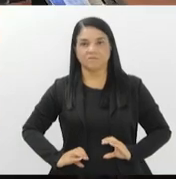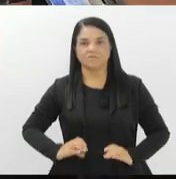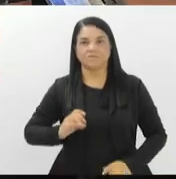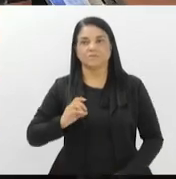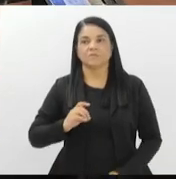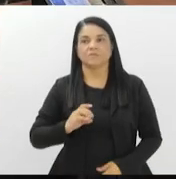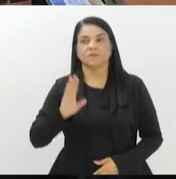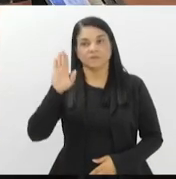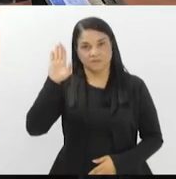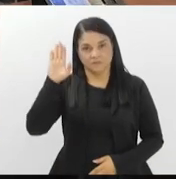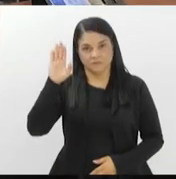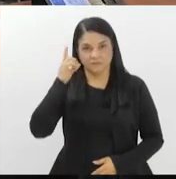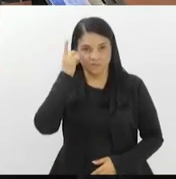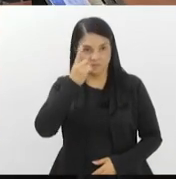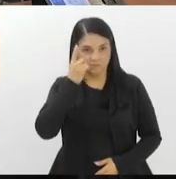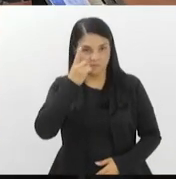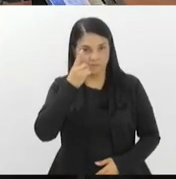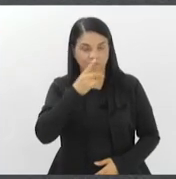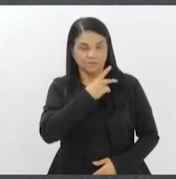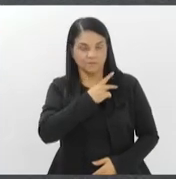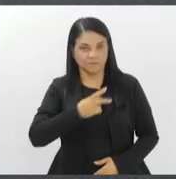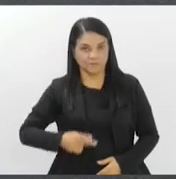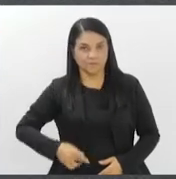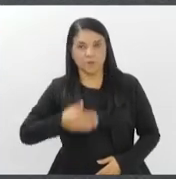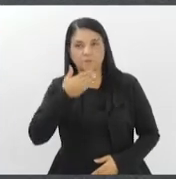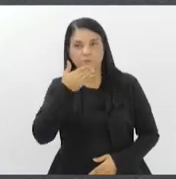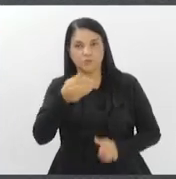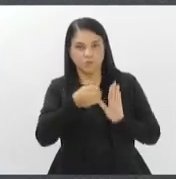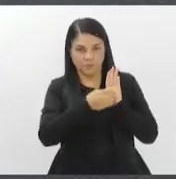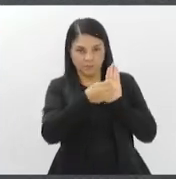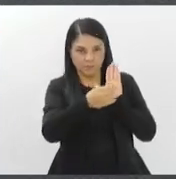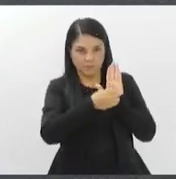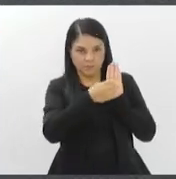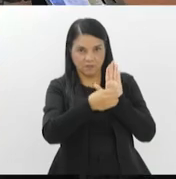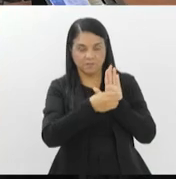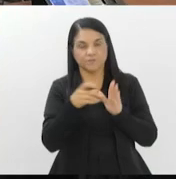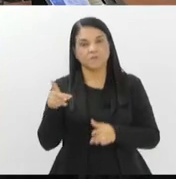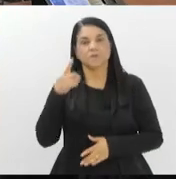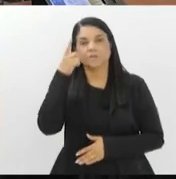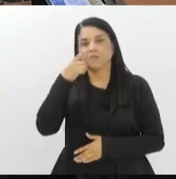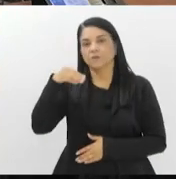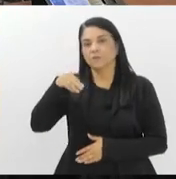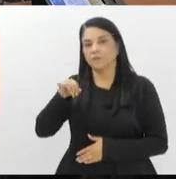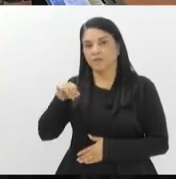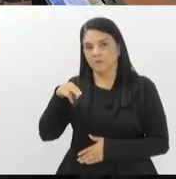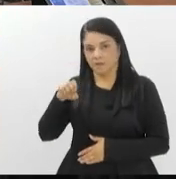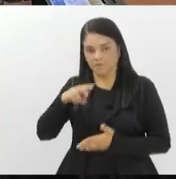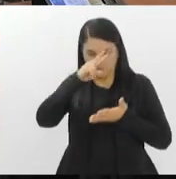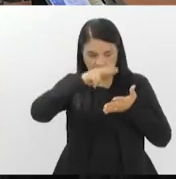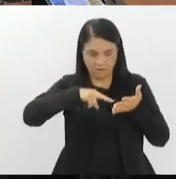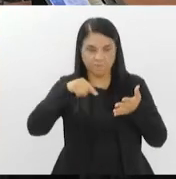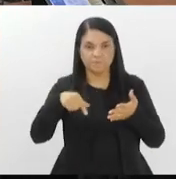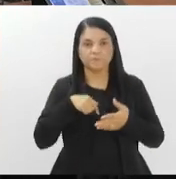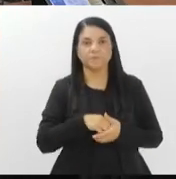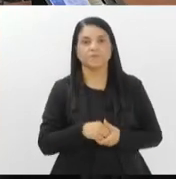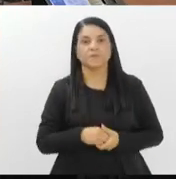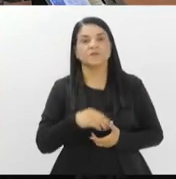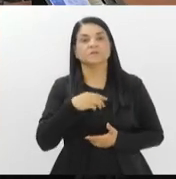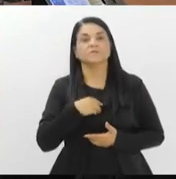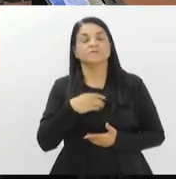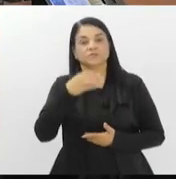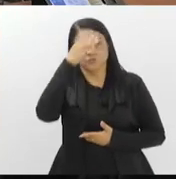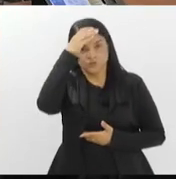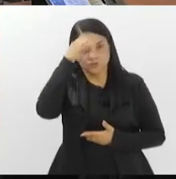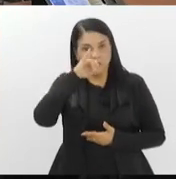Tia Ju, a presidenta, tem o parecer, pediu para eu ler para você. Então, deputado Carlos Mink. Presidenta Tia Ju, a